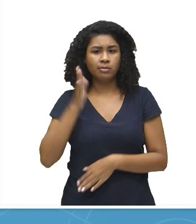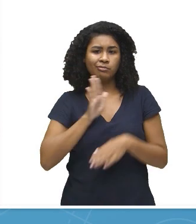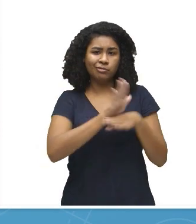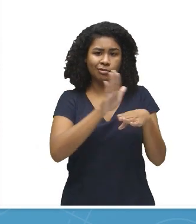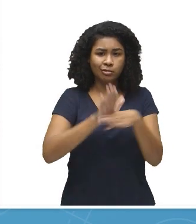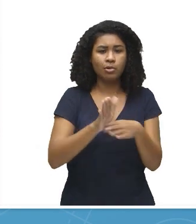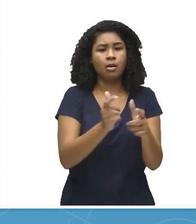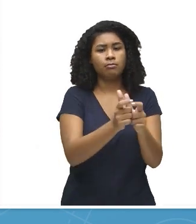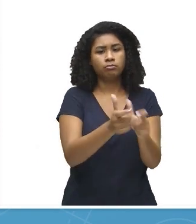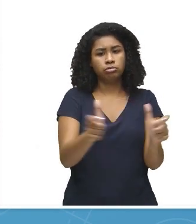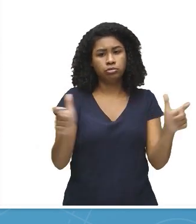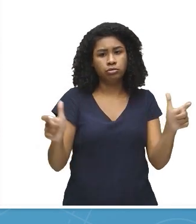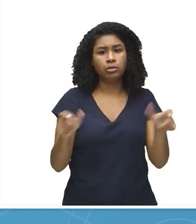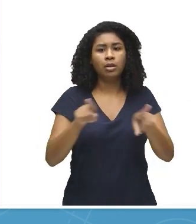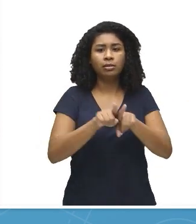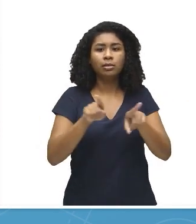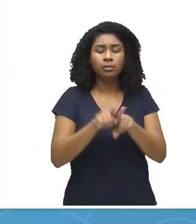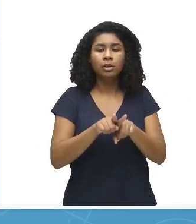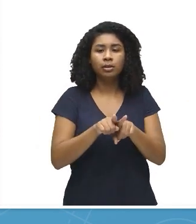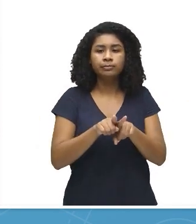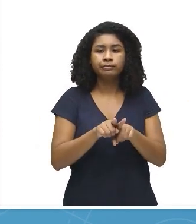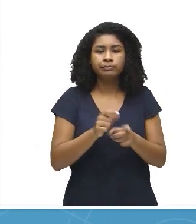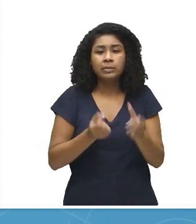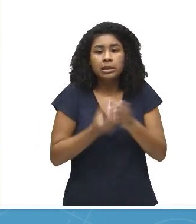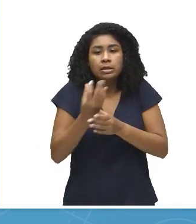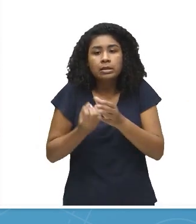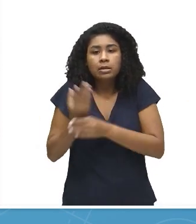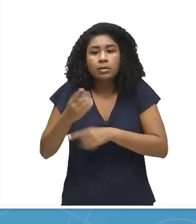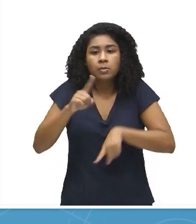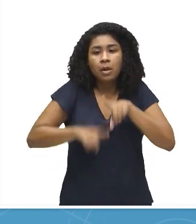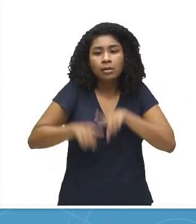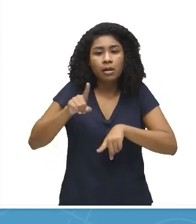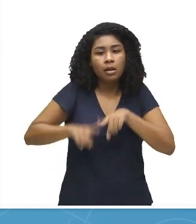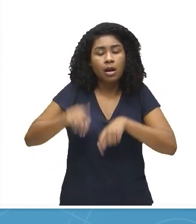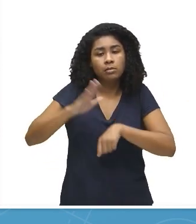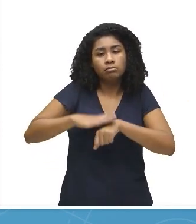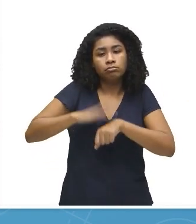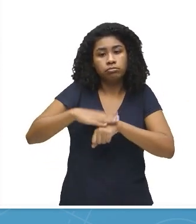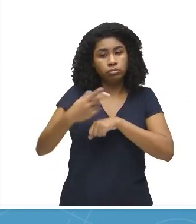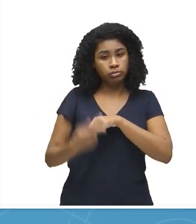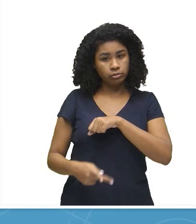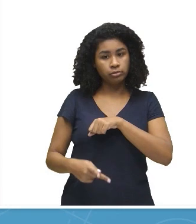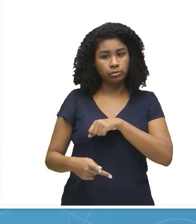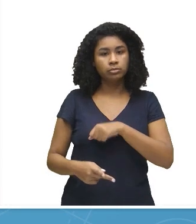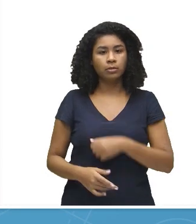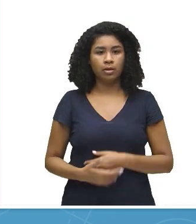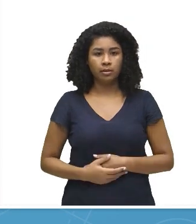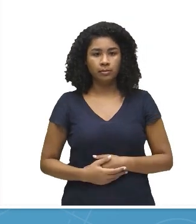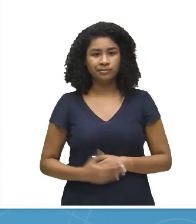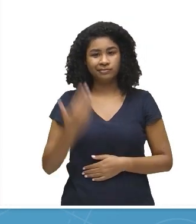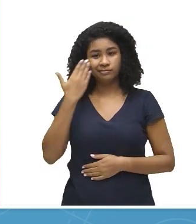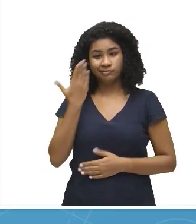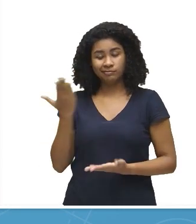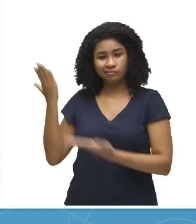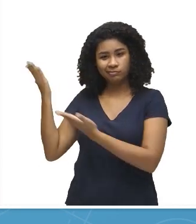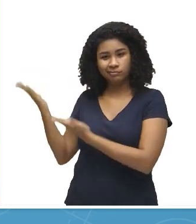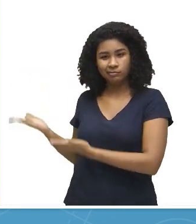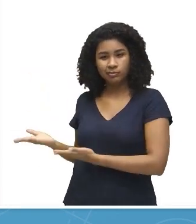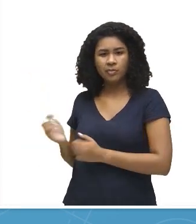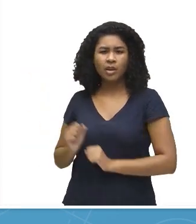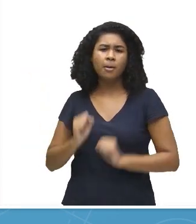viu durante a aula e também o estímulo da produção nacional de bens de consumo. Foram alguns deles, né? E você poderia ter